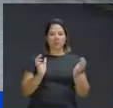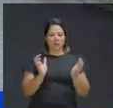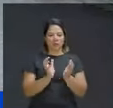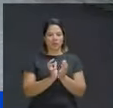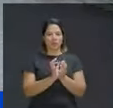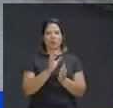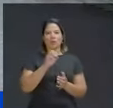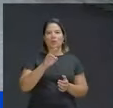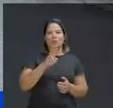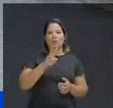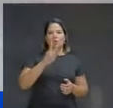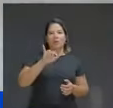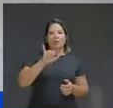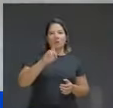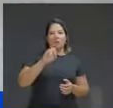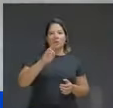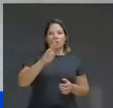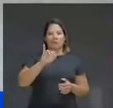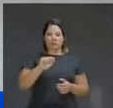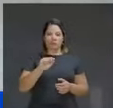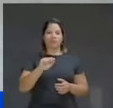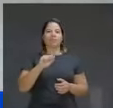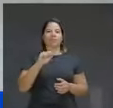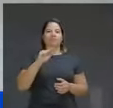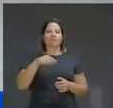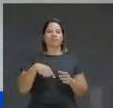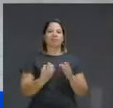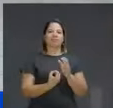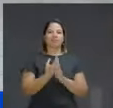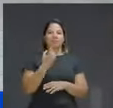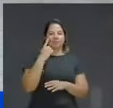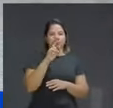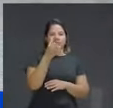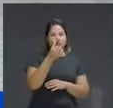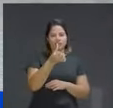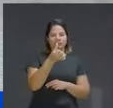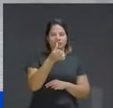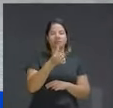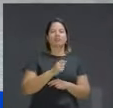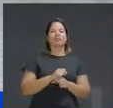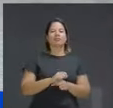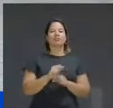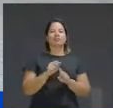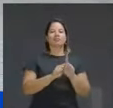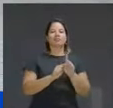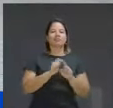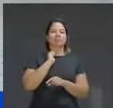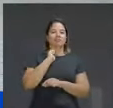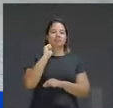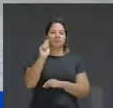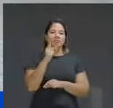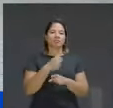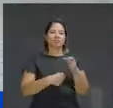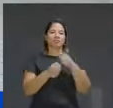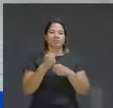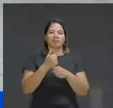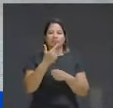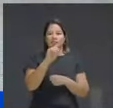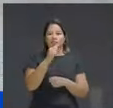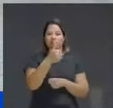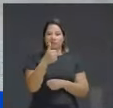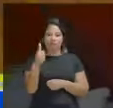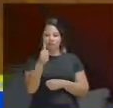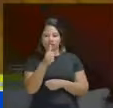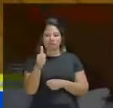Eleitoral do Amapá, ela foi instituída no dia 6 de abril de 2011, né, por meio da resolução do TRE Amapá